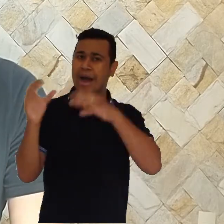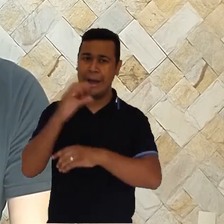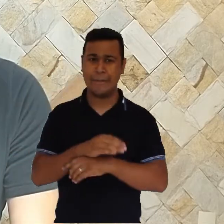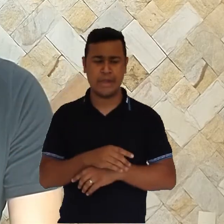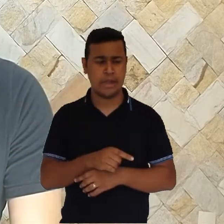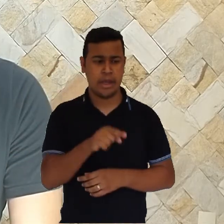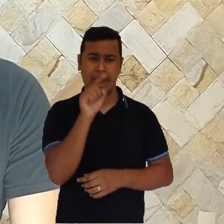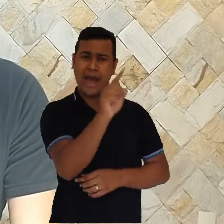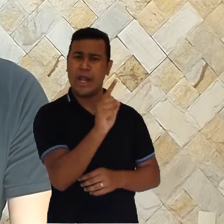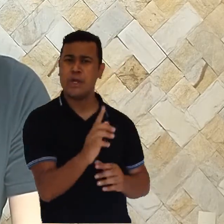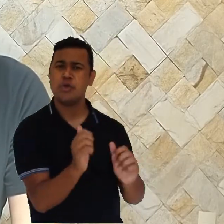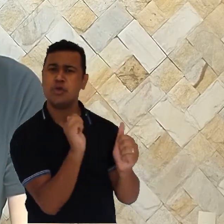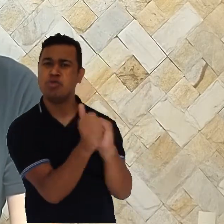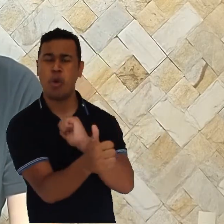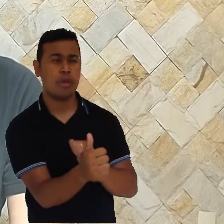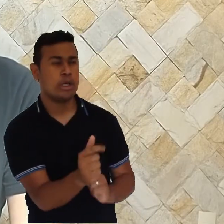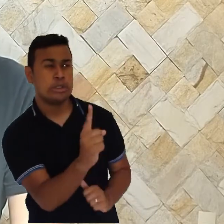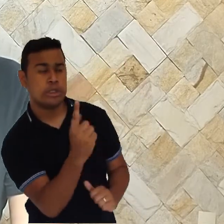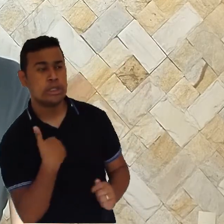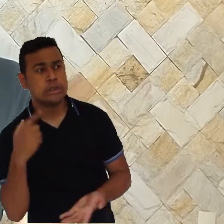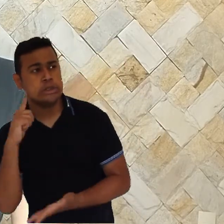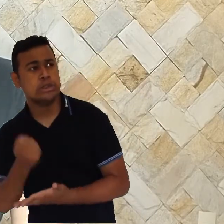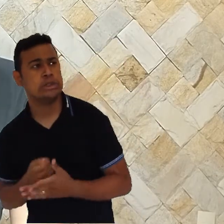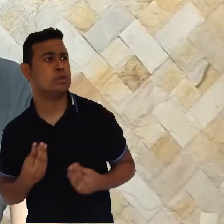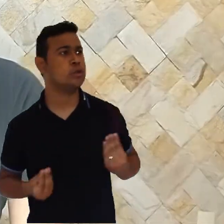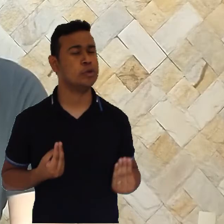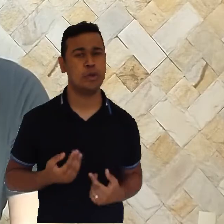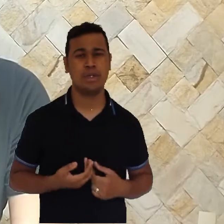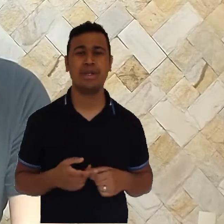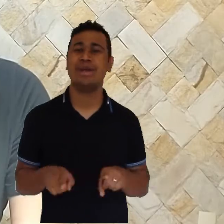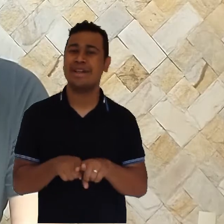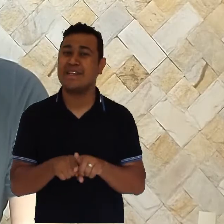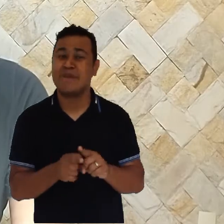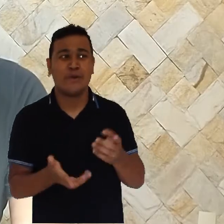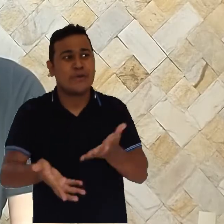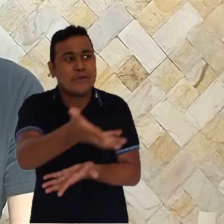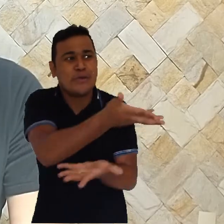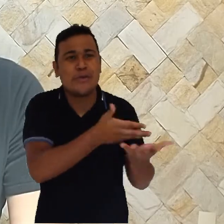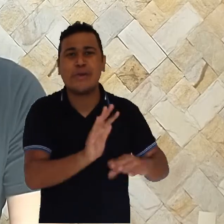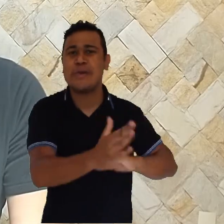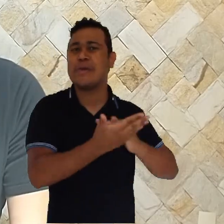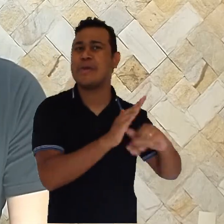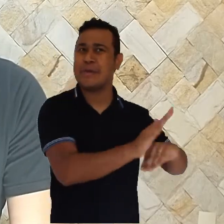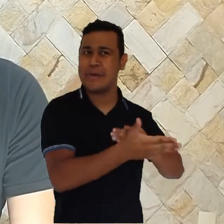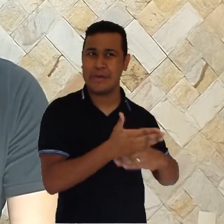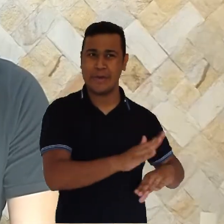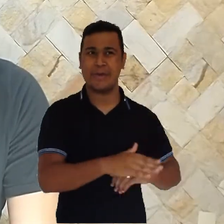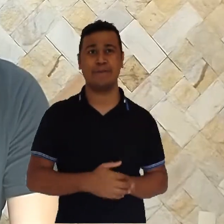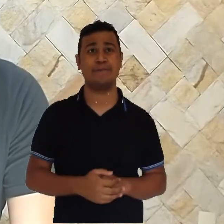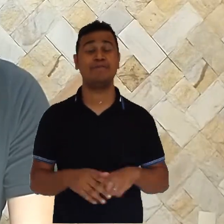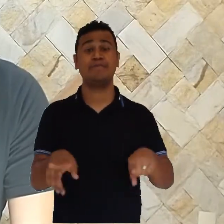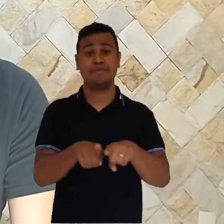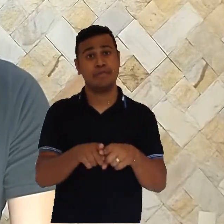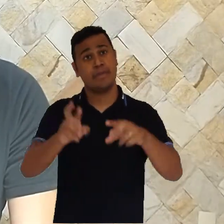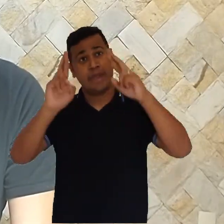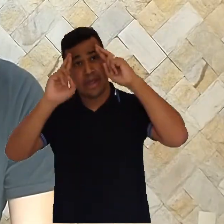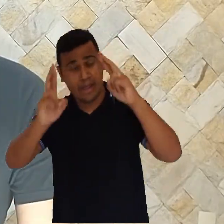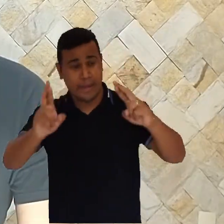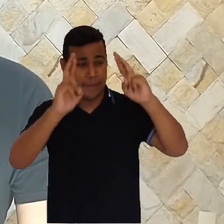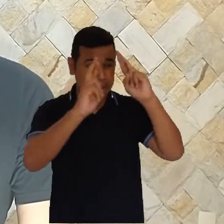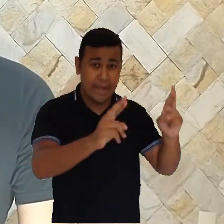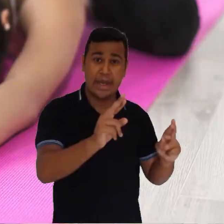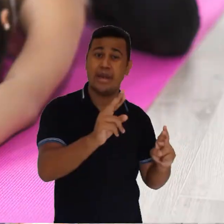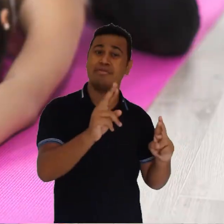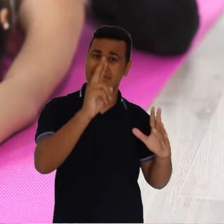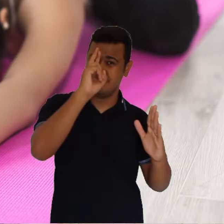análise de situações do jogo, o desafio de atuar em cooperação com outras pessoas e a necessidade de respeito às regras.